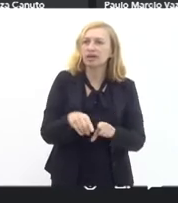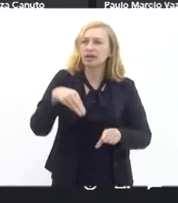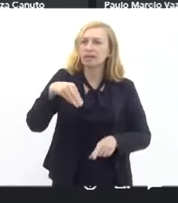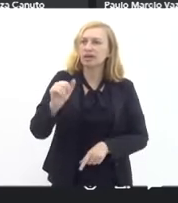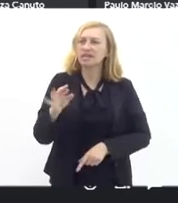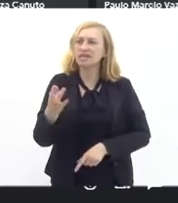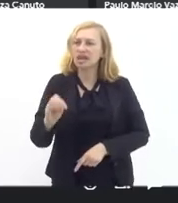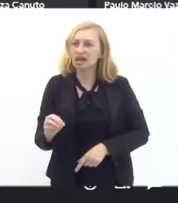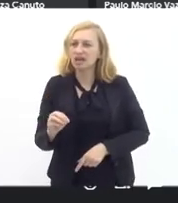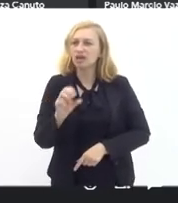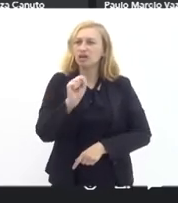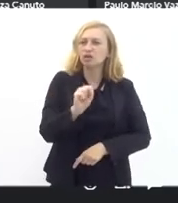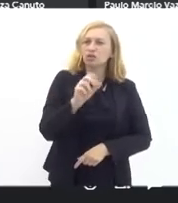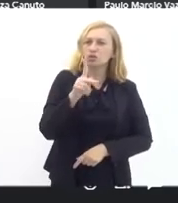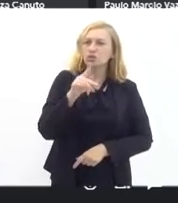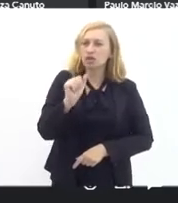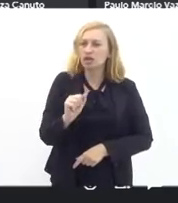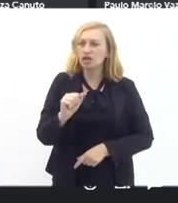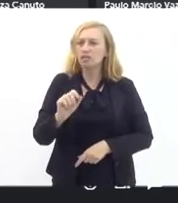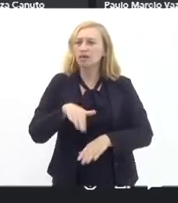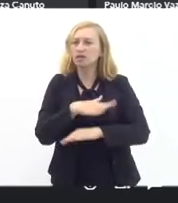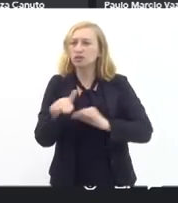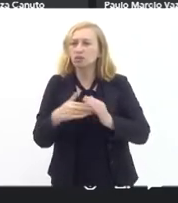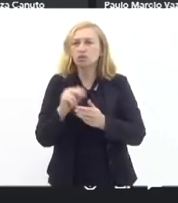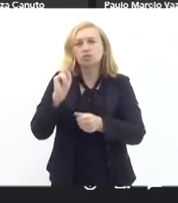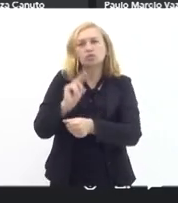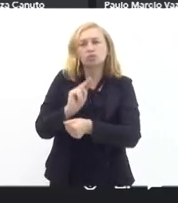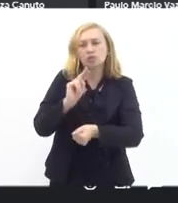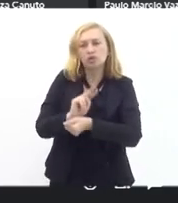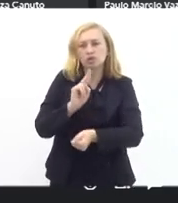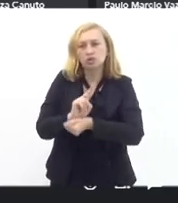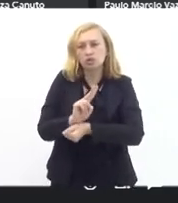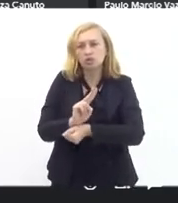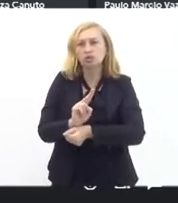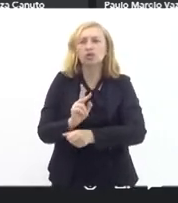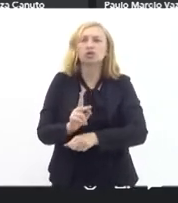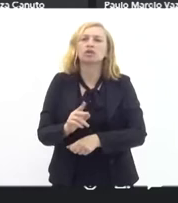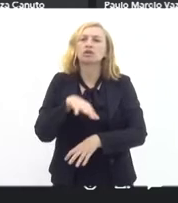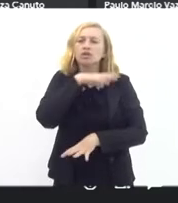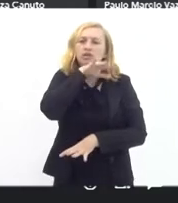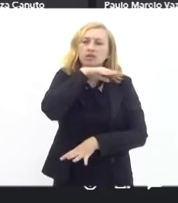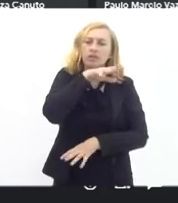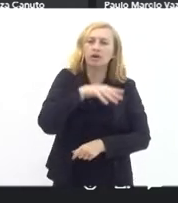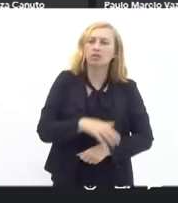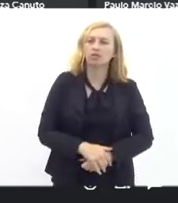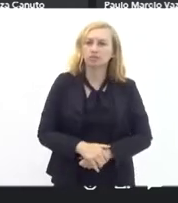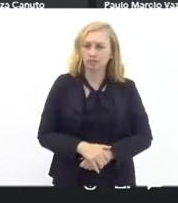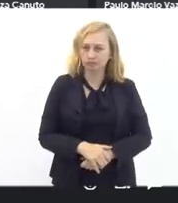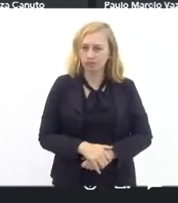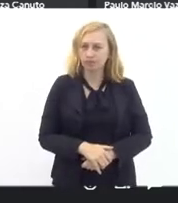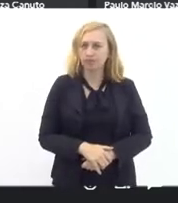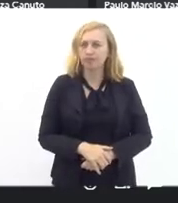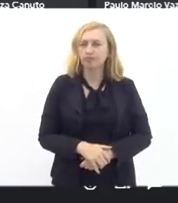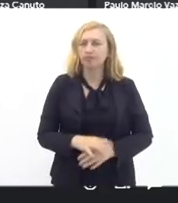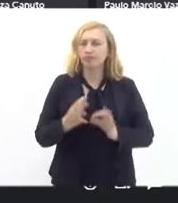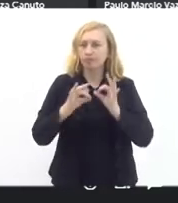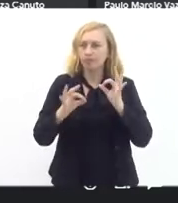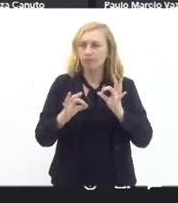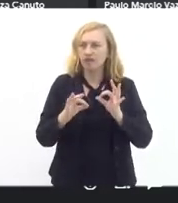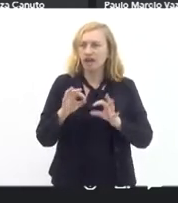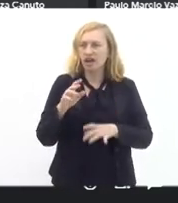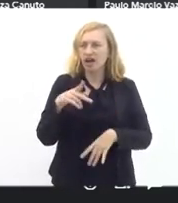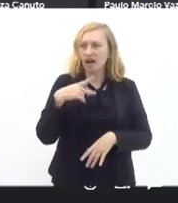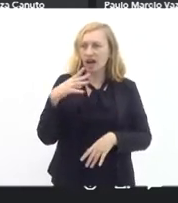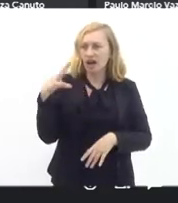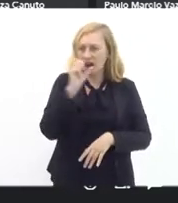Suípa, deixar um abraço aos protetores, aos abnegados aí pela proteção animal. Vou tentar ser bastante breve para